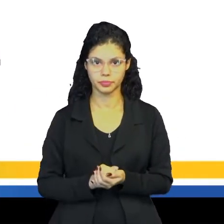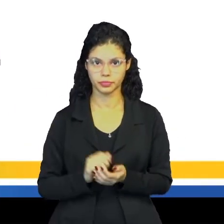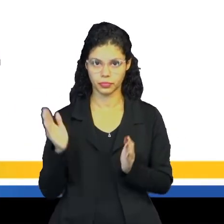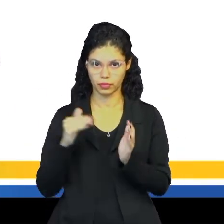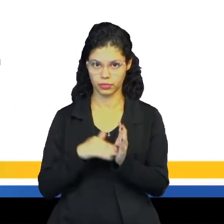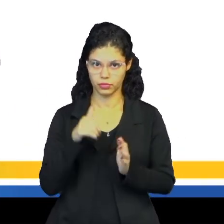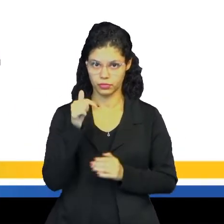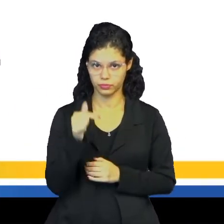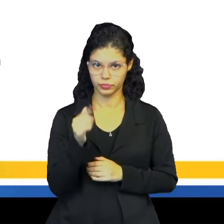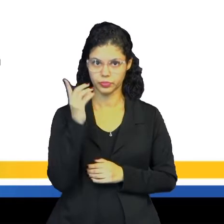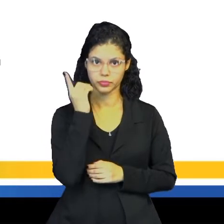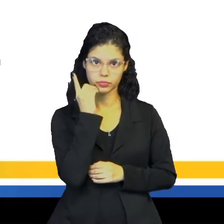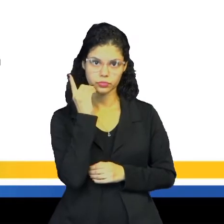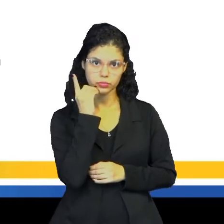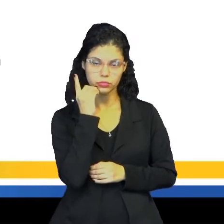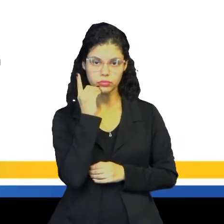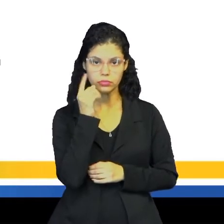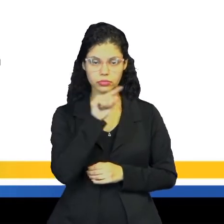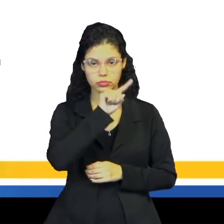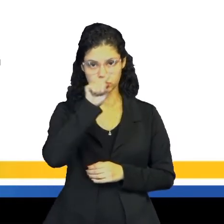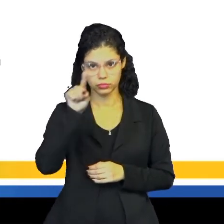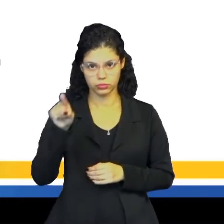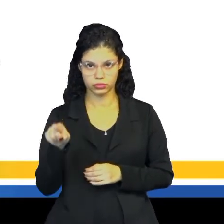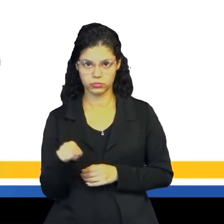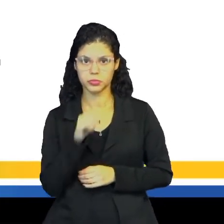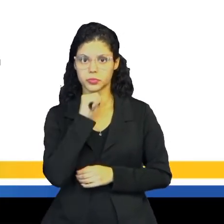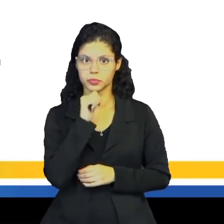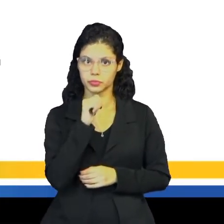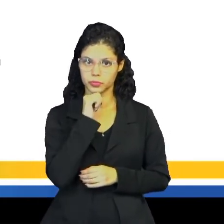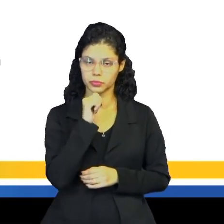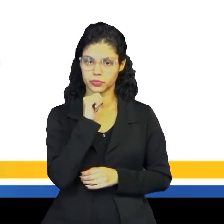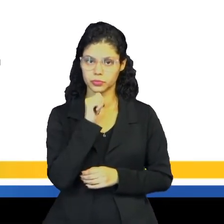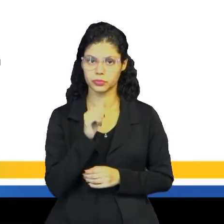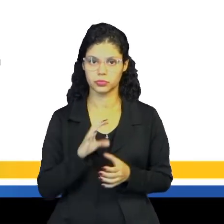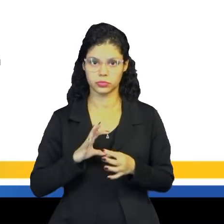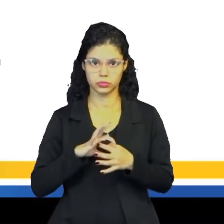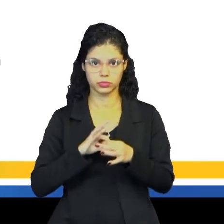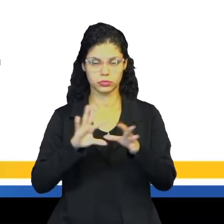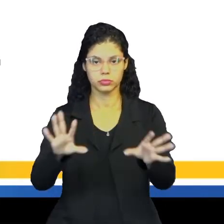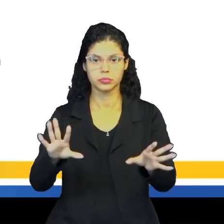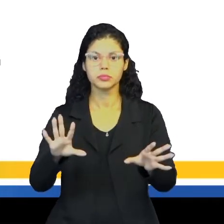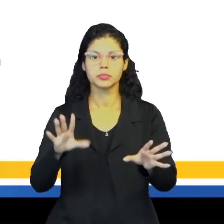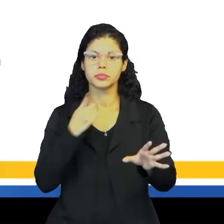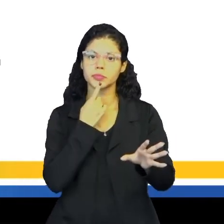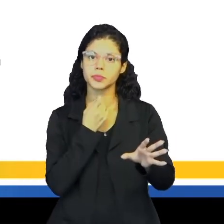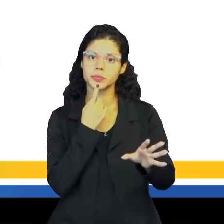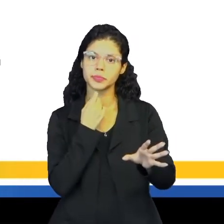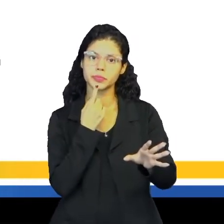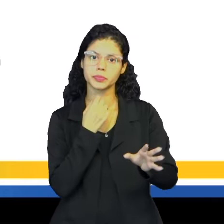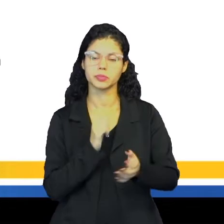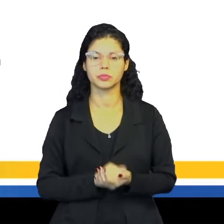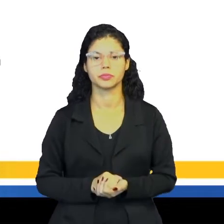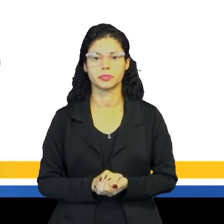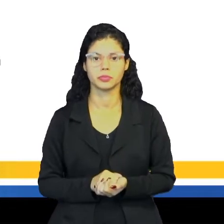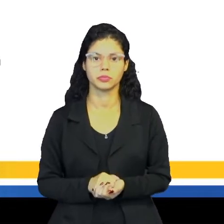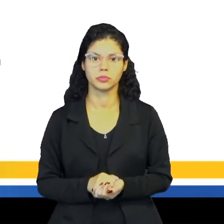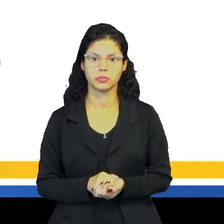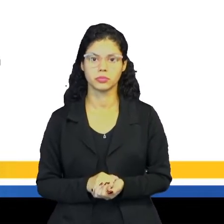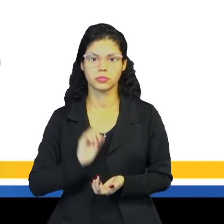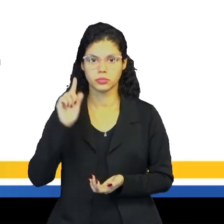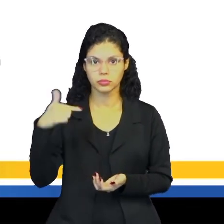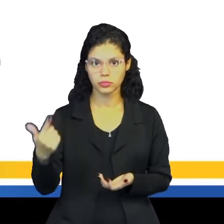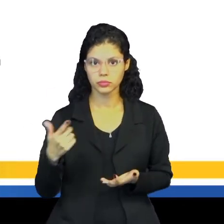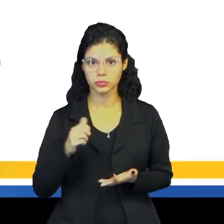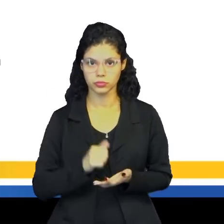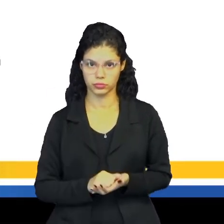até o 7º dia, nós temos um processo, então, de menstruação, que é a liberação desse óvulo, nós temos aí o sangramento. Depois,